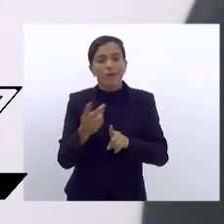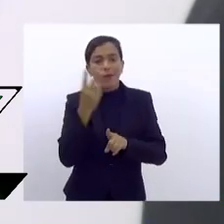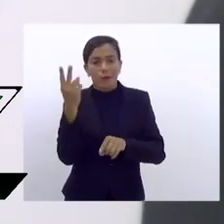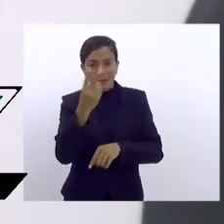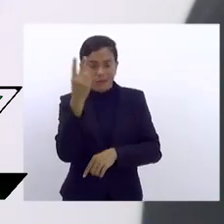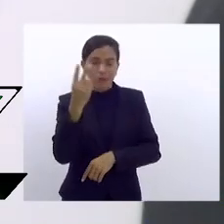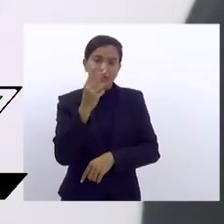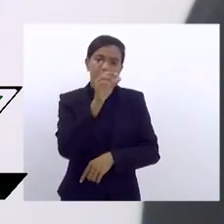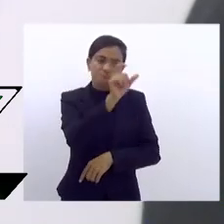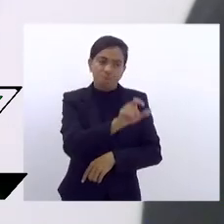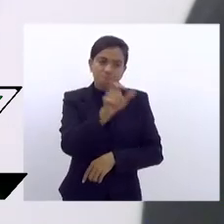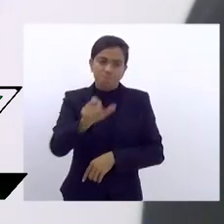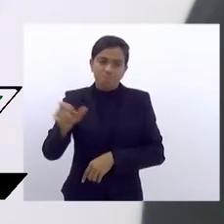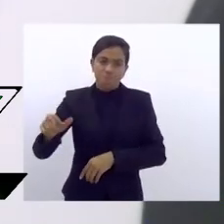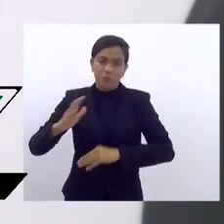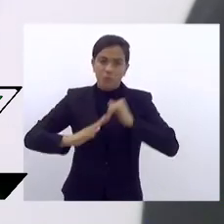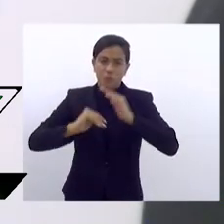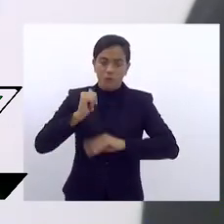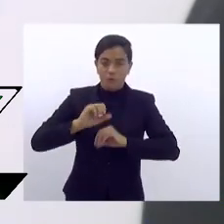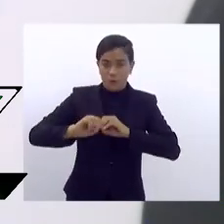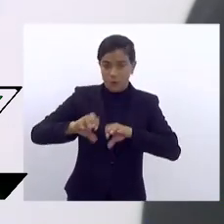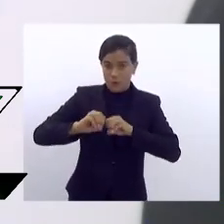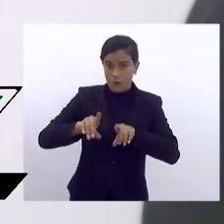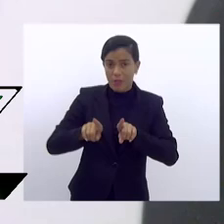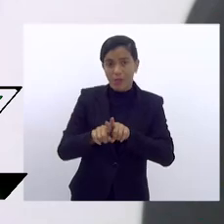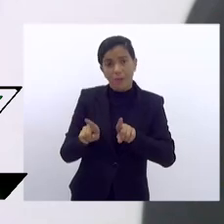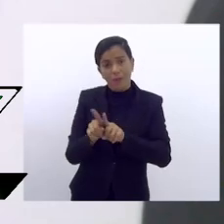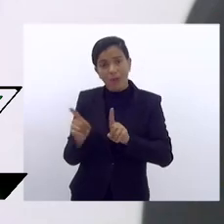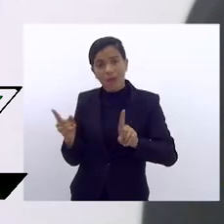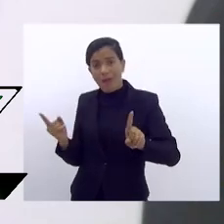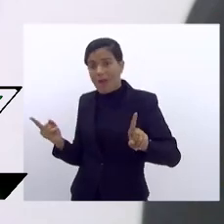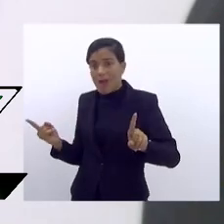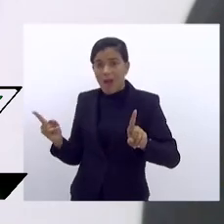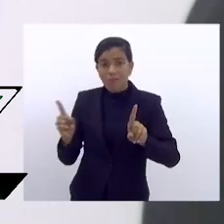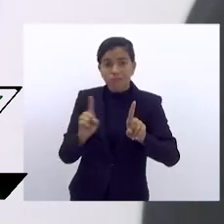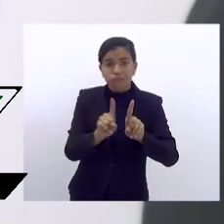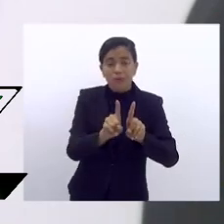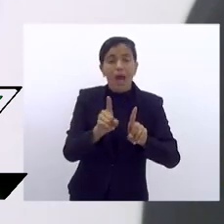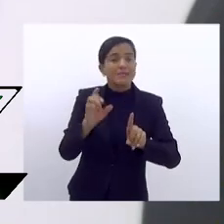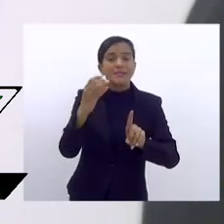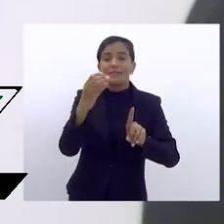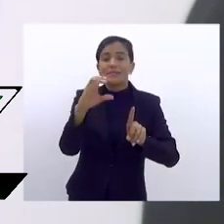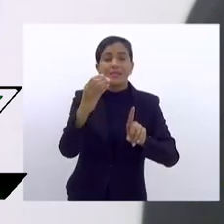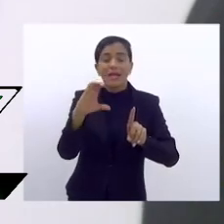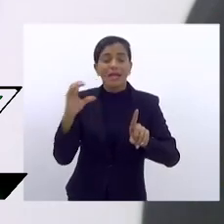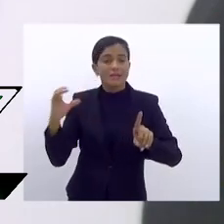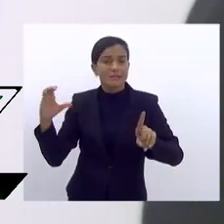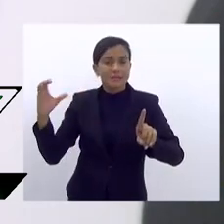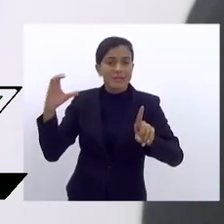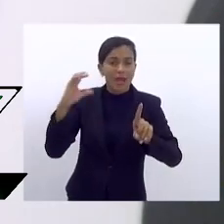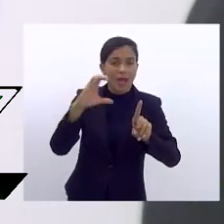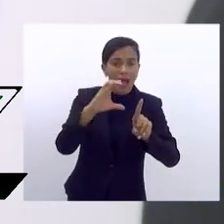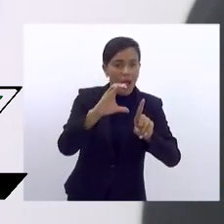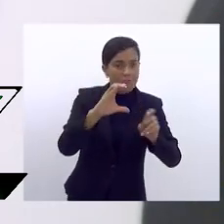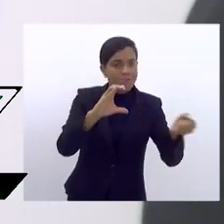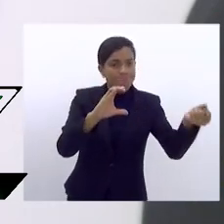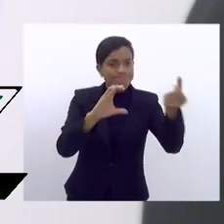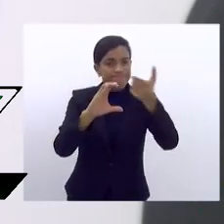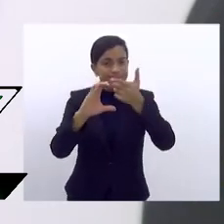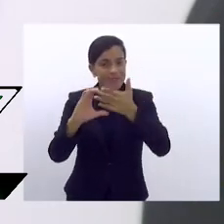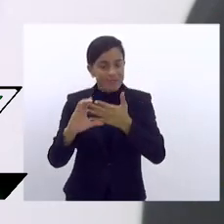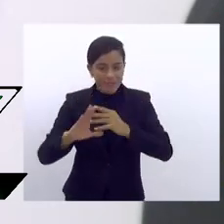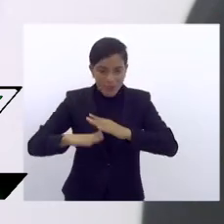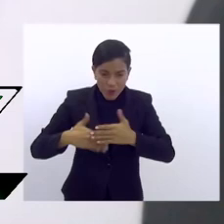cada um dos profissionais de educação de aproximar novamente a ciência aqueles que estudam que se